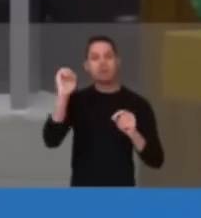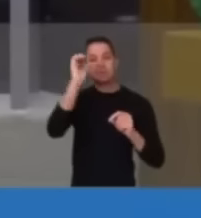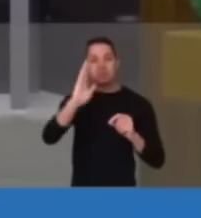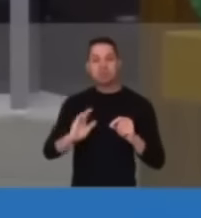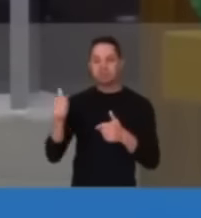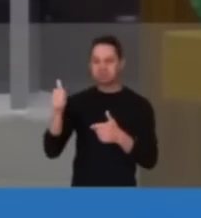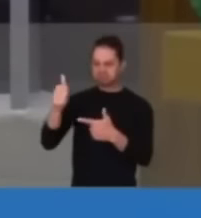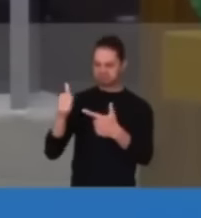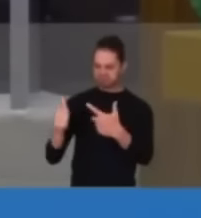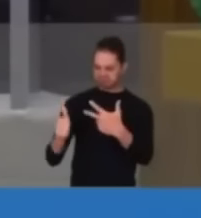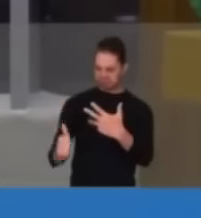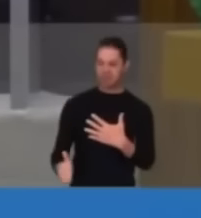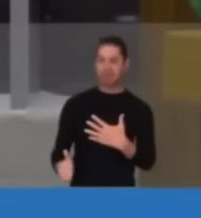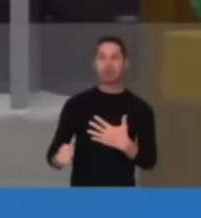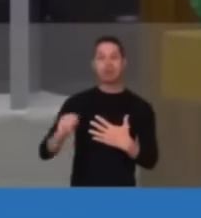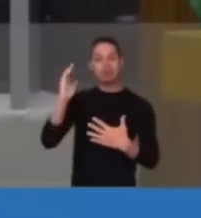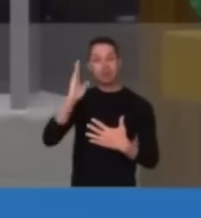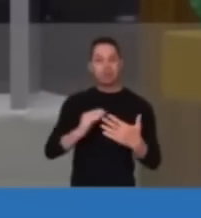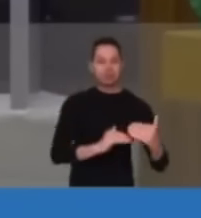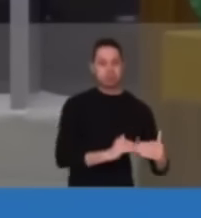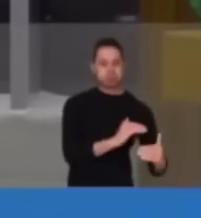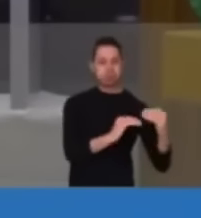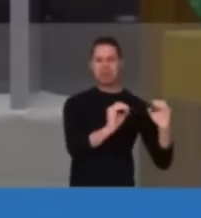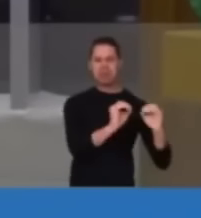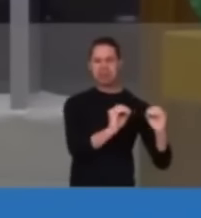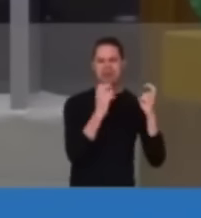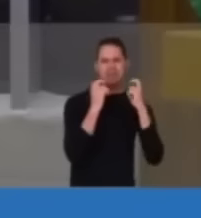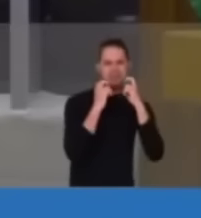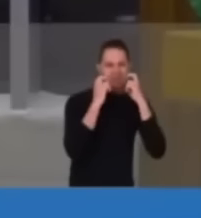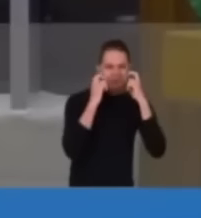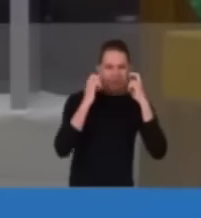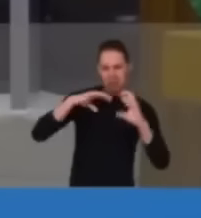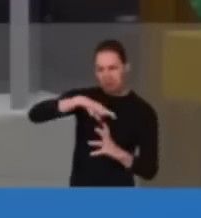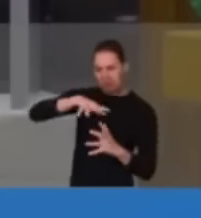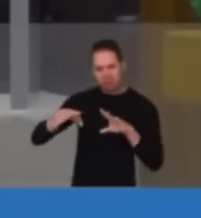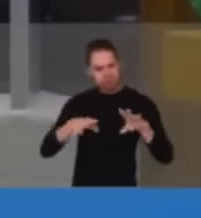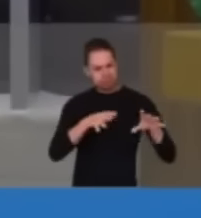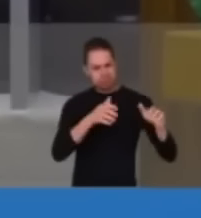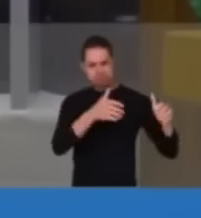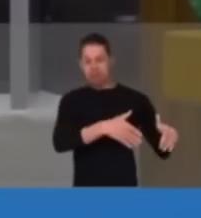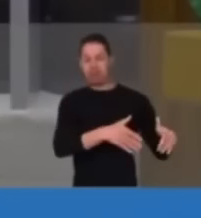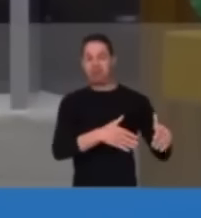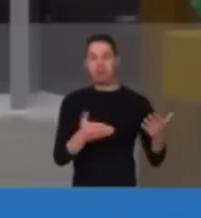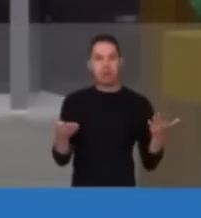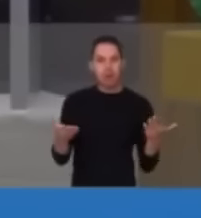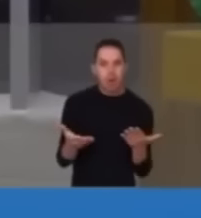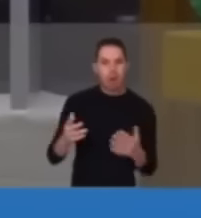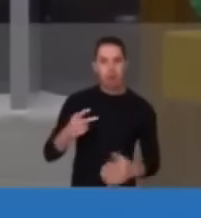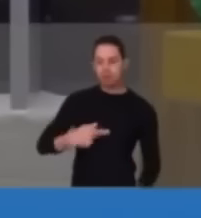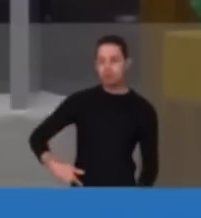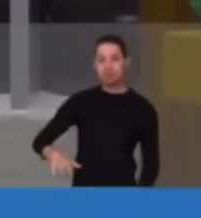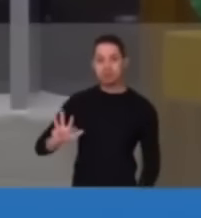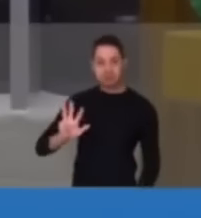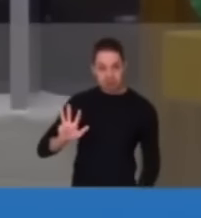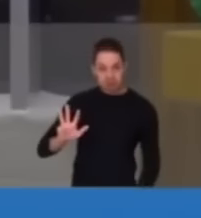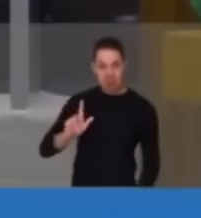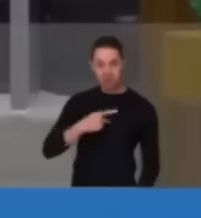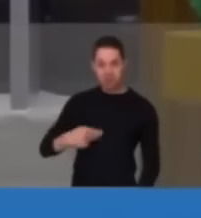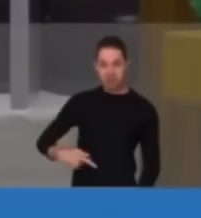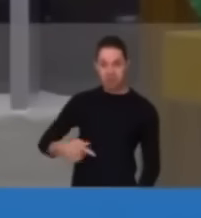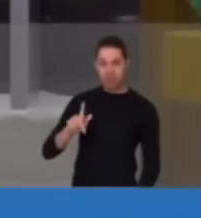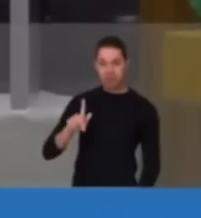certo Brasil que não crescia e era envergonhado no mundo inteiro era um agora com presidente sendo presidente do